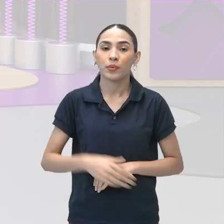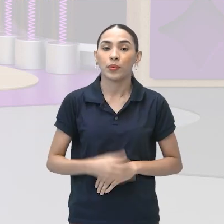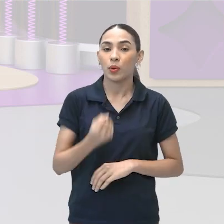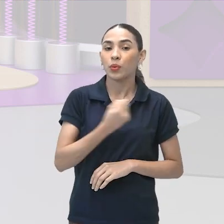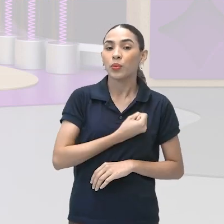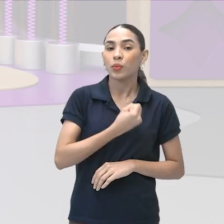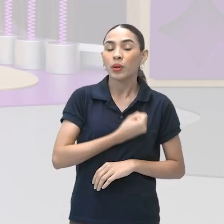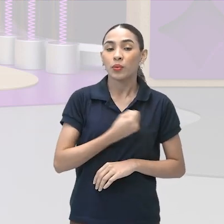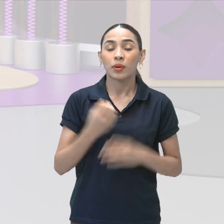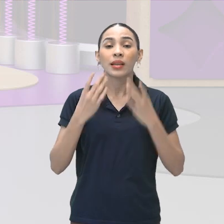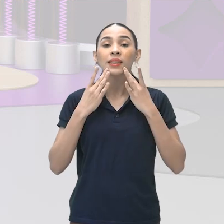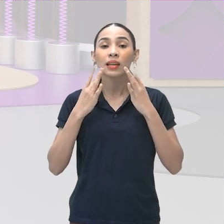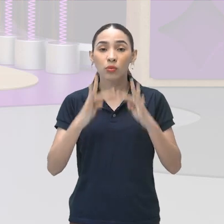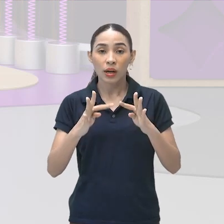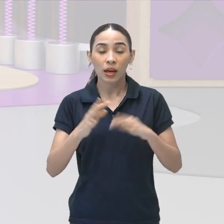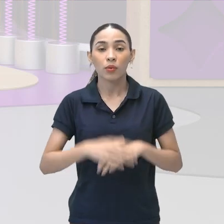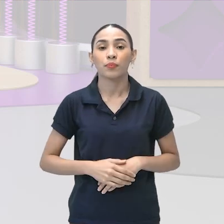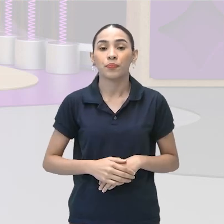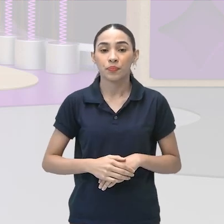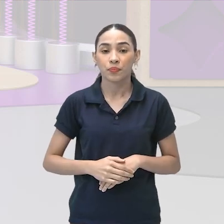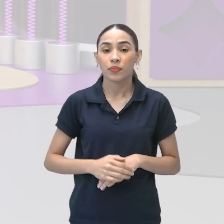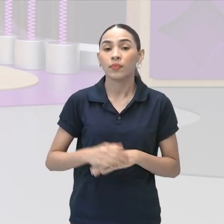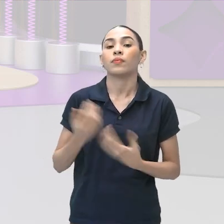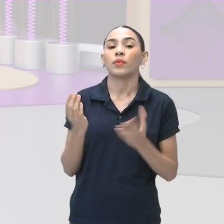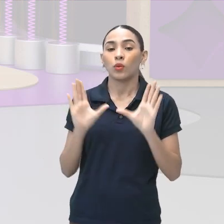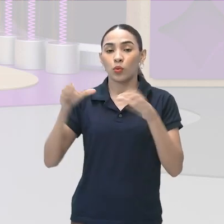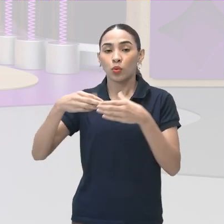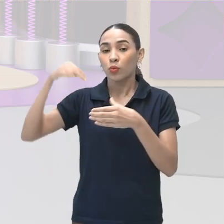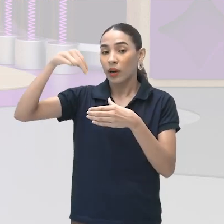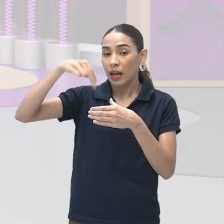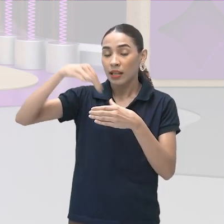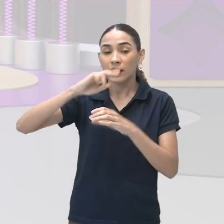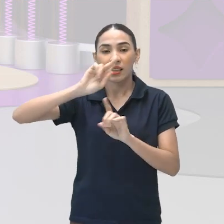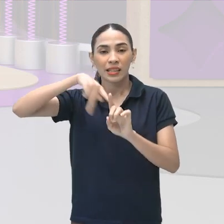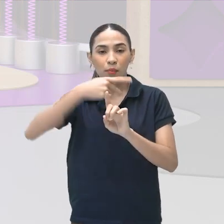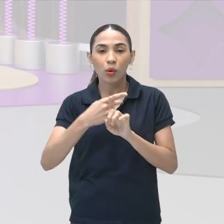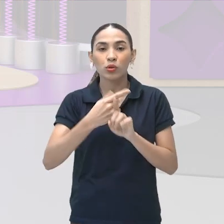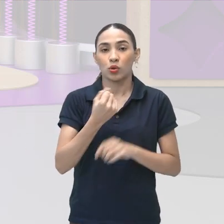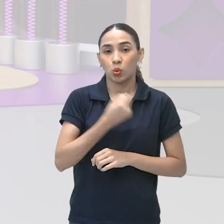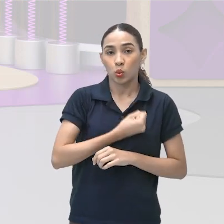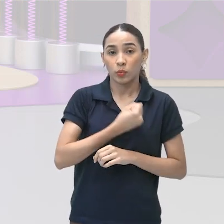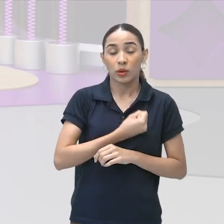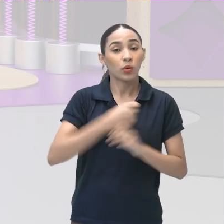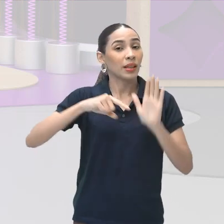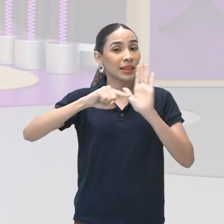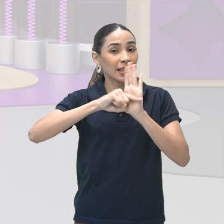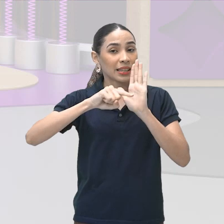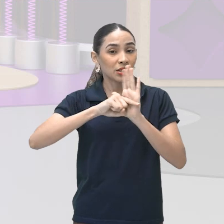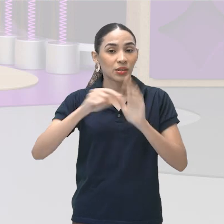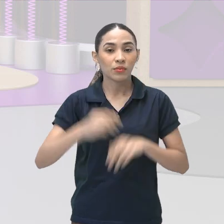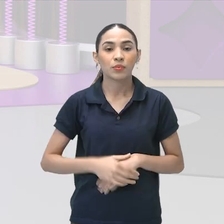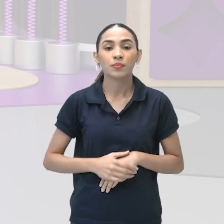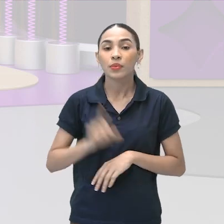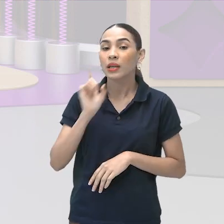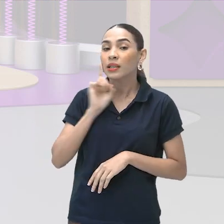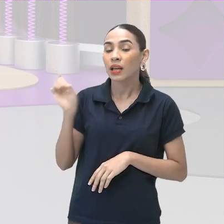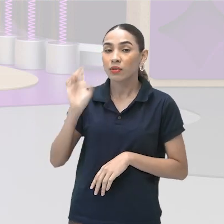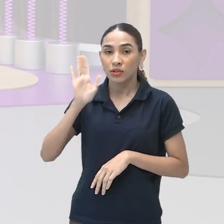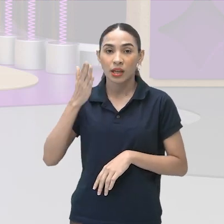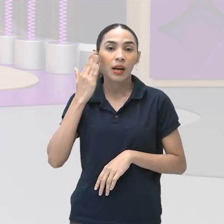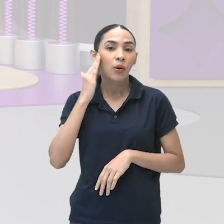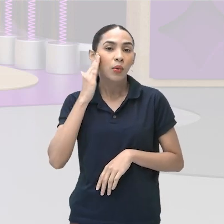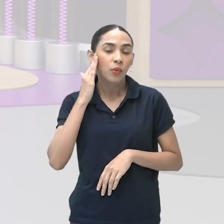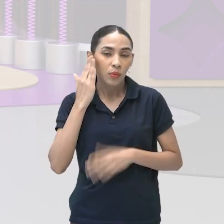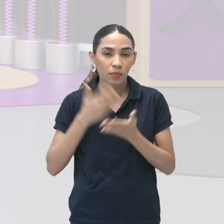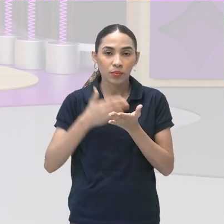números naturais e números negativos. Então, aqui a gente já começa a entender o que são